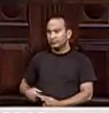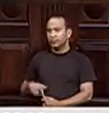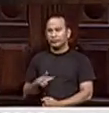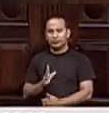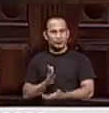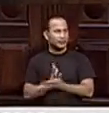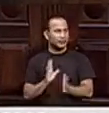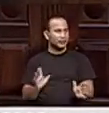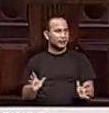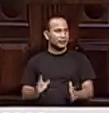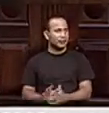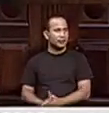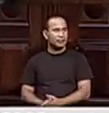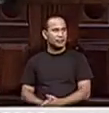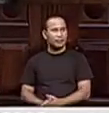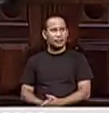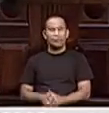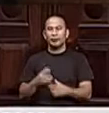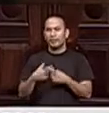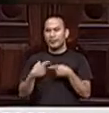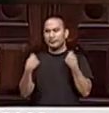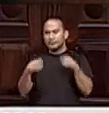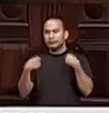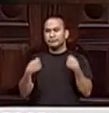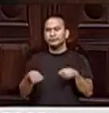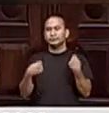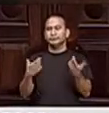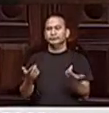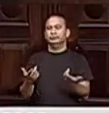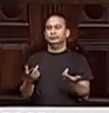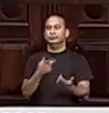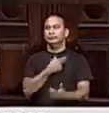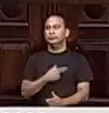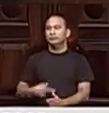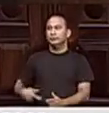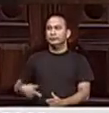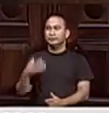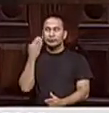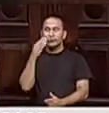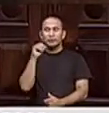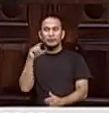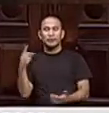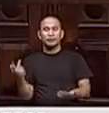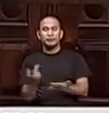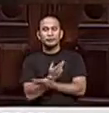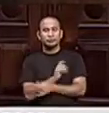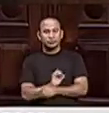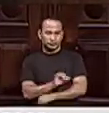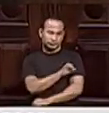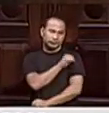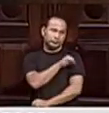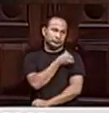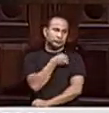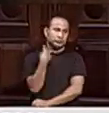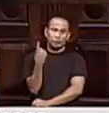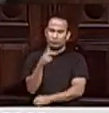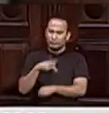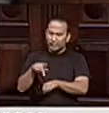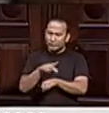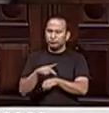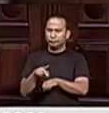concluindo porque é preciso, senhor presidente, compreender o que está acontecendo, não no Rio de Janeiro só, no nosso